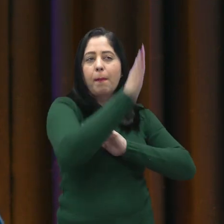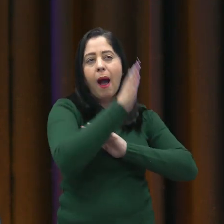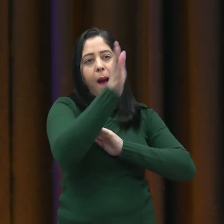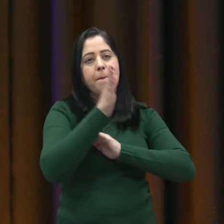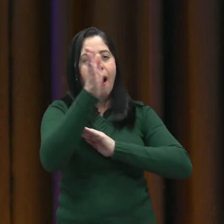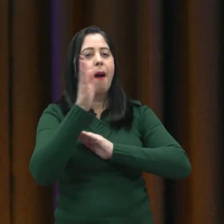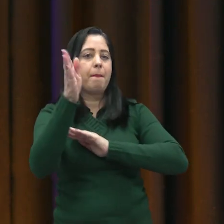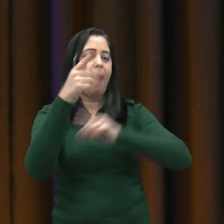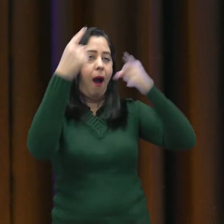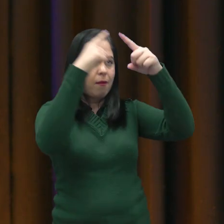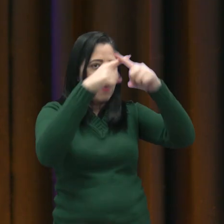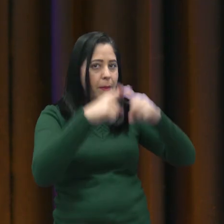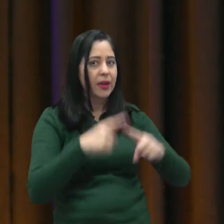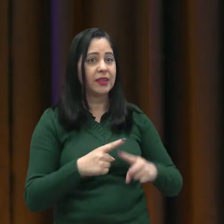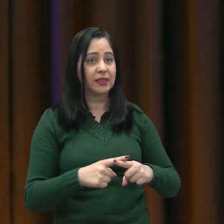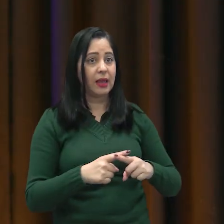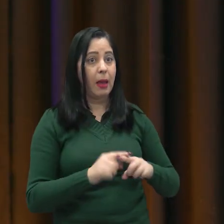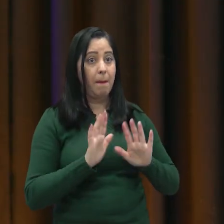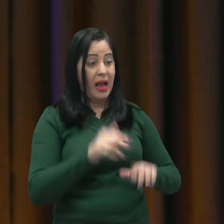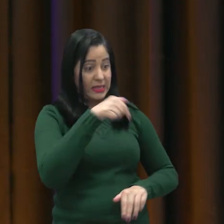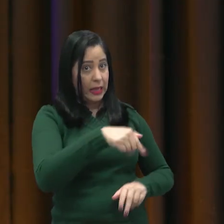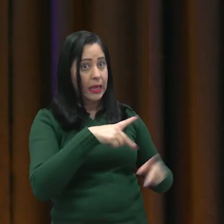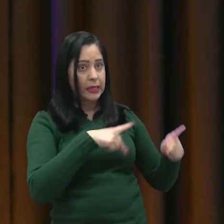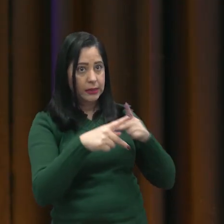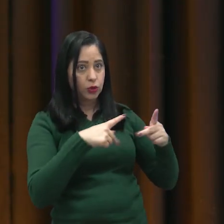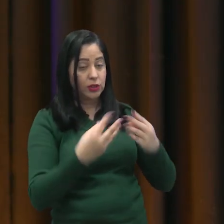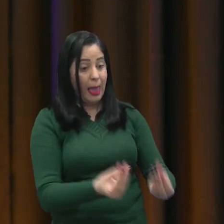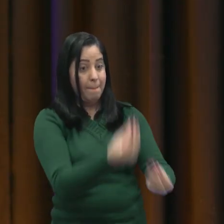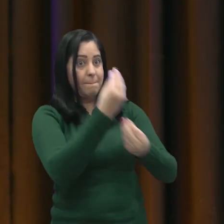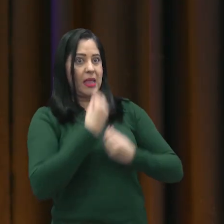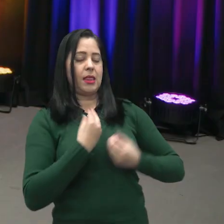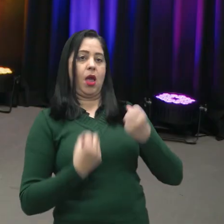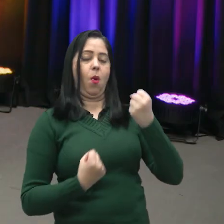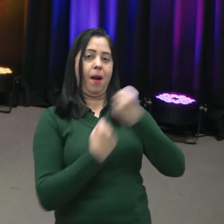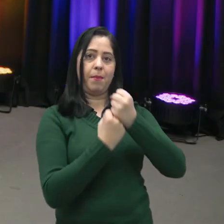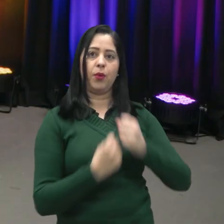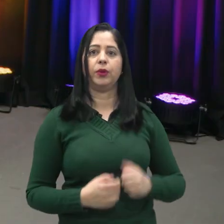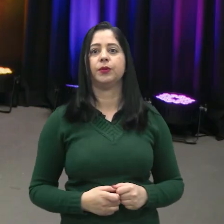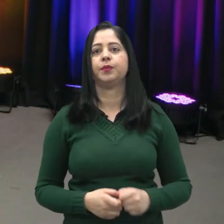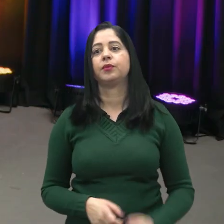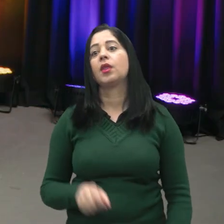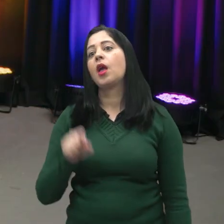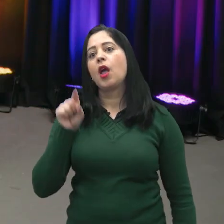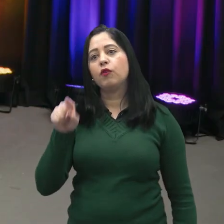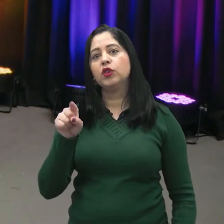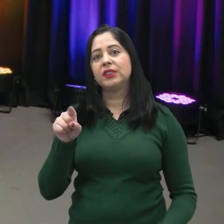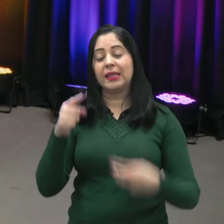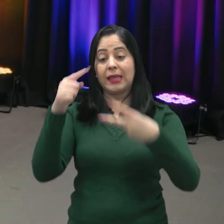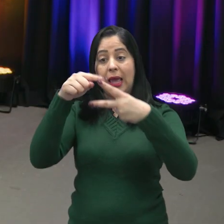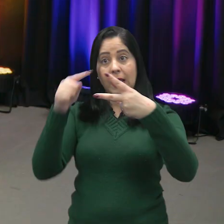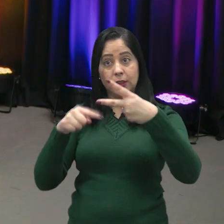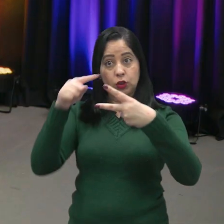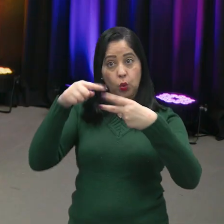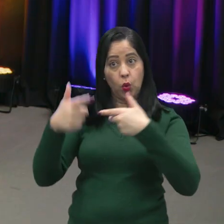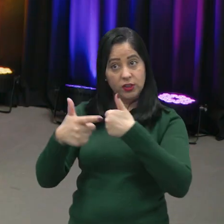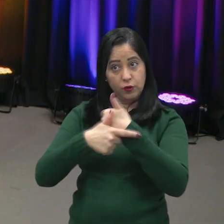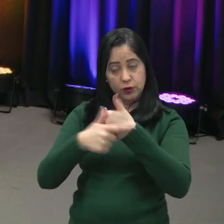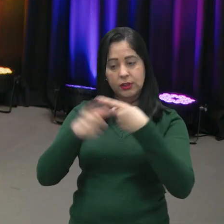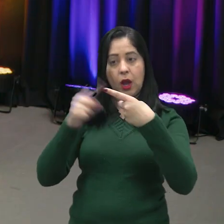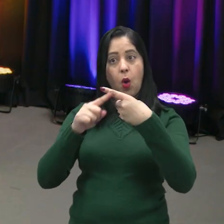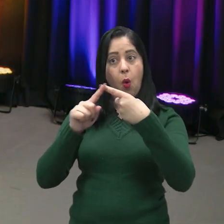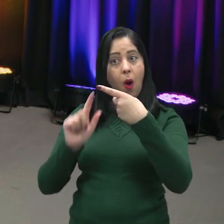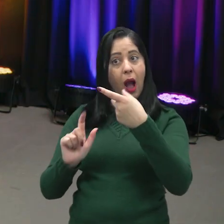campeão, você precisa dar um passo maior e isso o São José proporcionou para mim. Muito bom. E você se reveza em duas funções hoje, que é